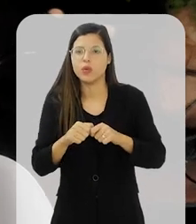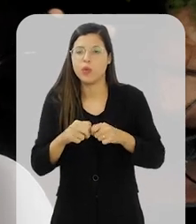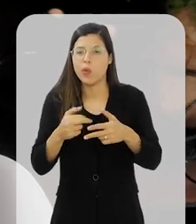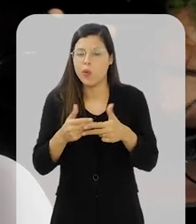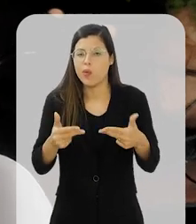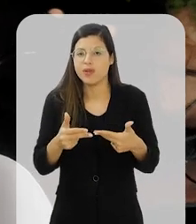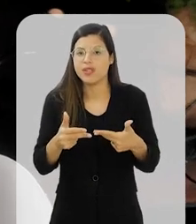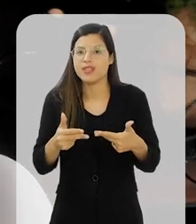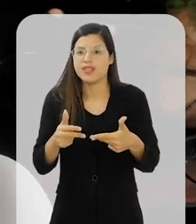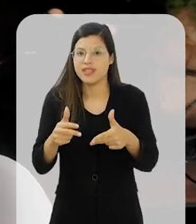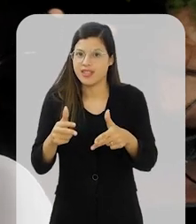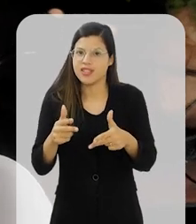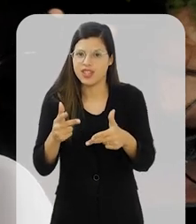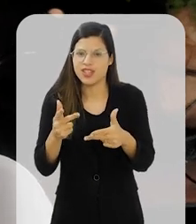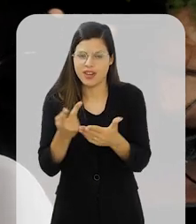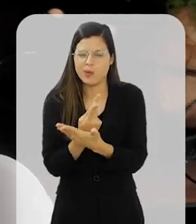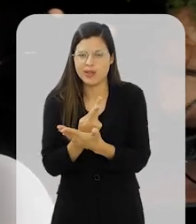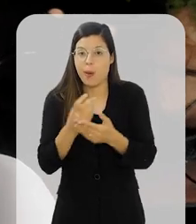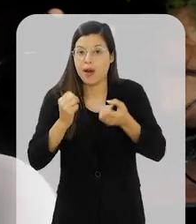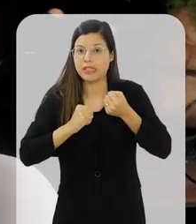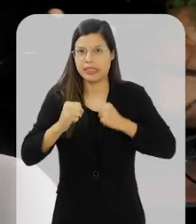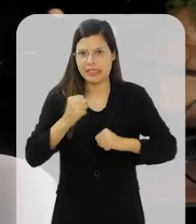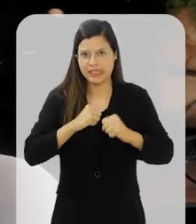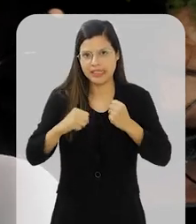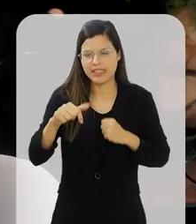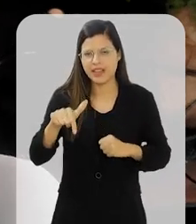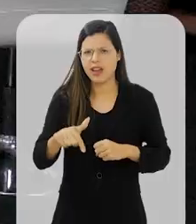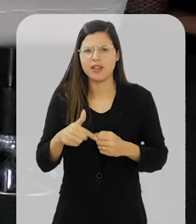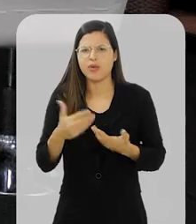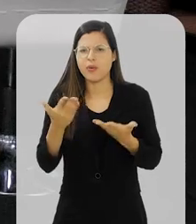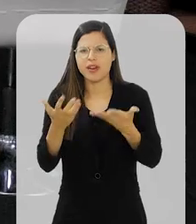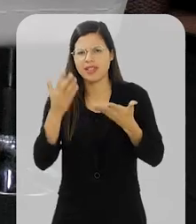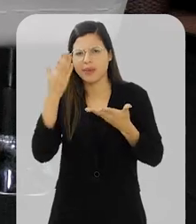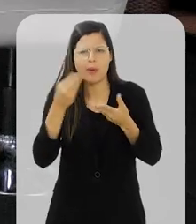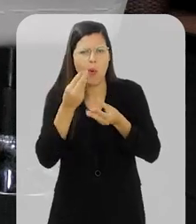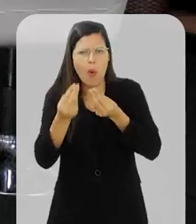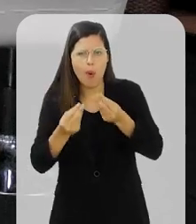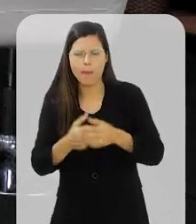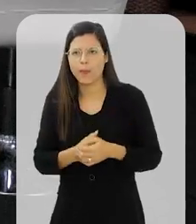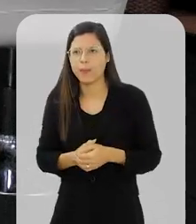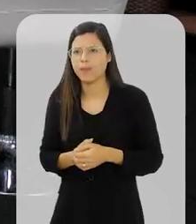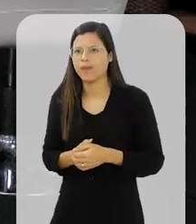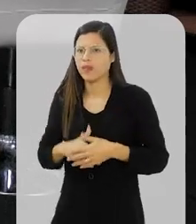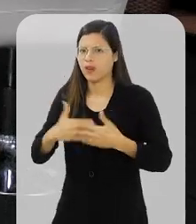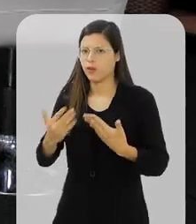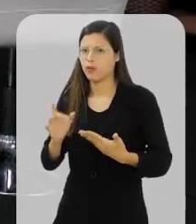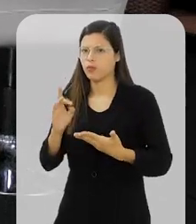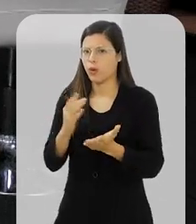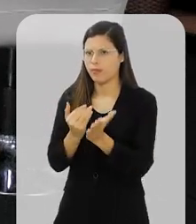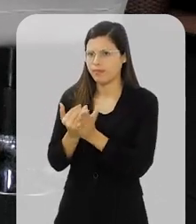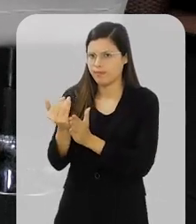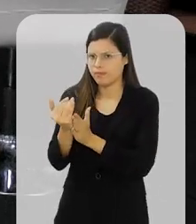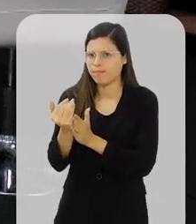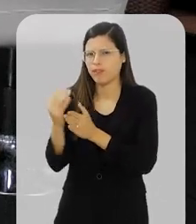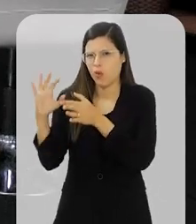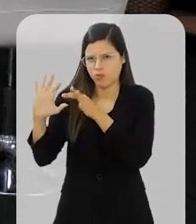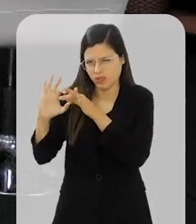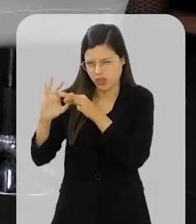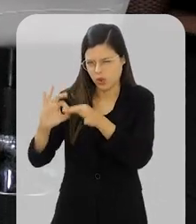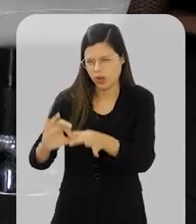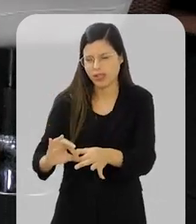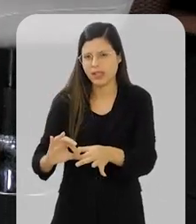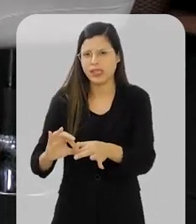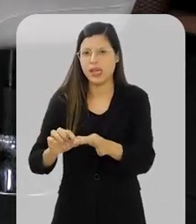geraram ansiedade, né? Eu queria saber como é que foram esses experimentos. Então, assim, só para iniciar, para a gente contextualizar,